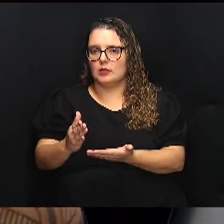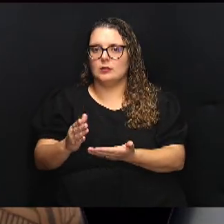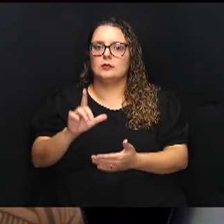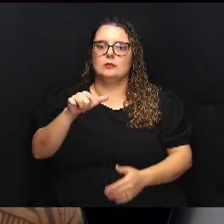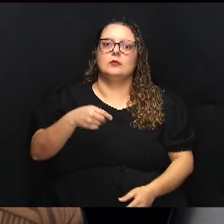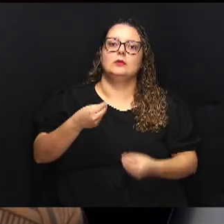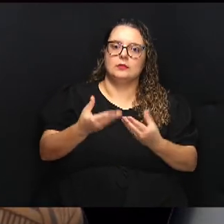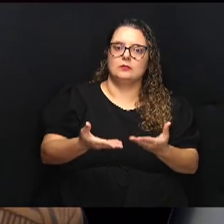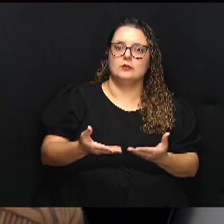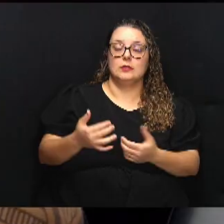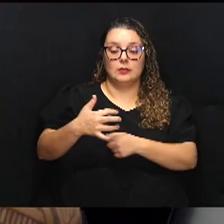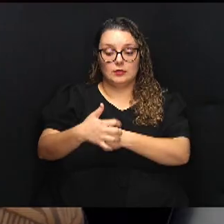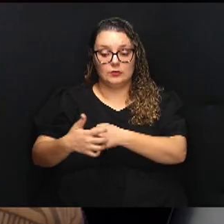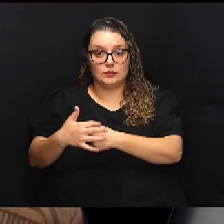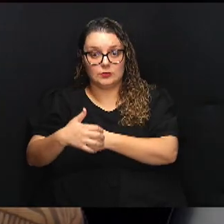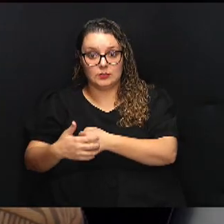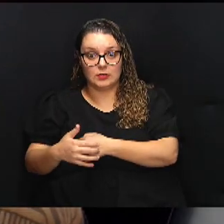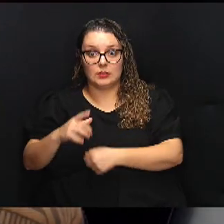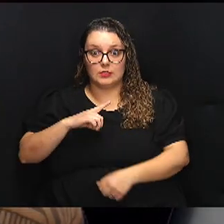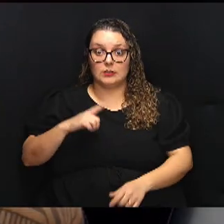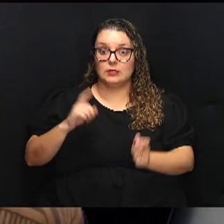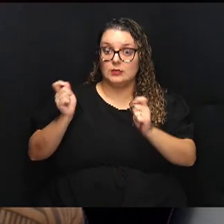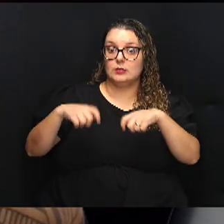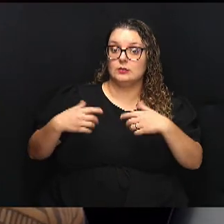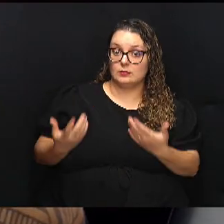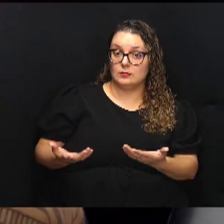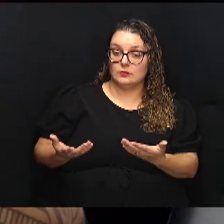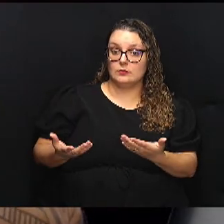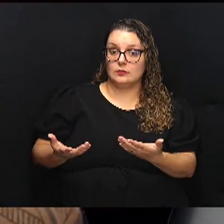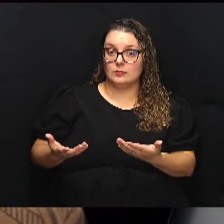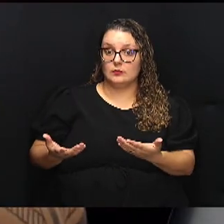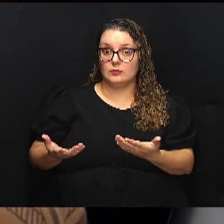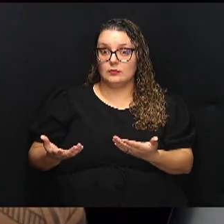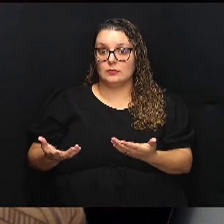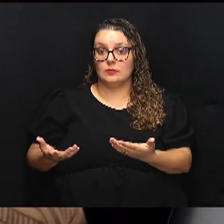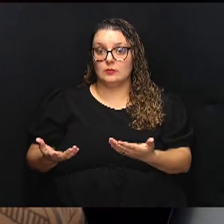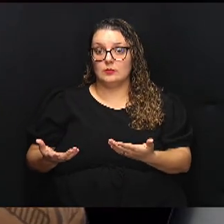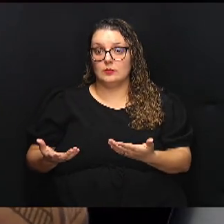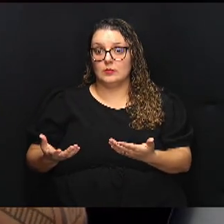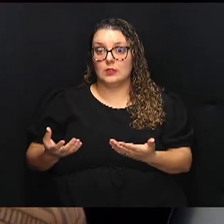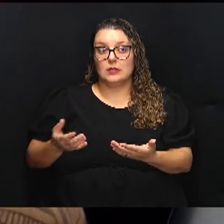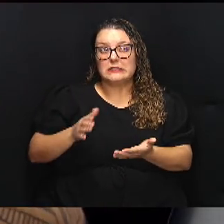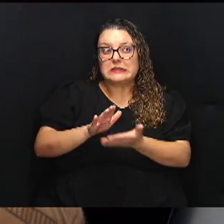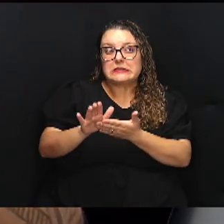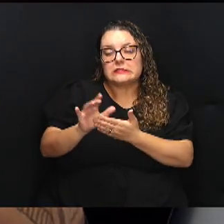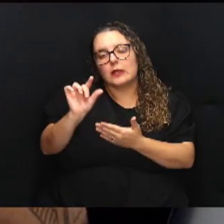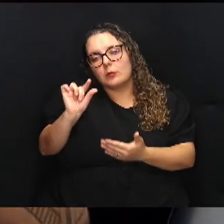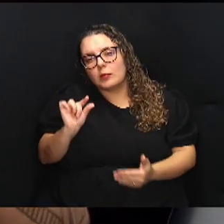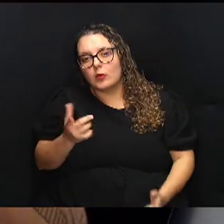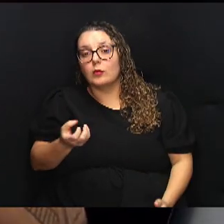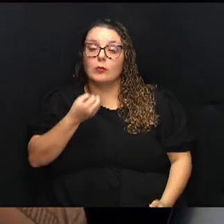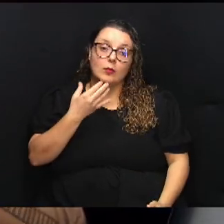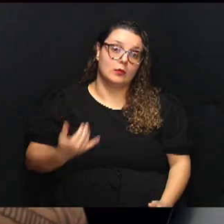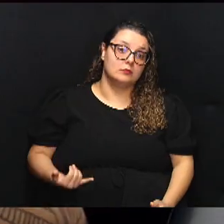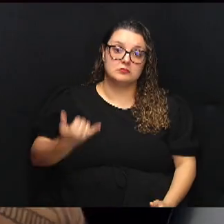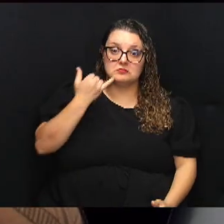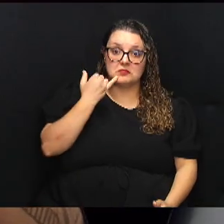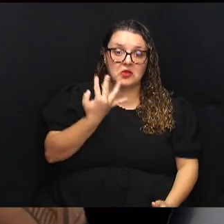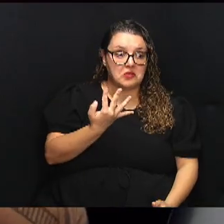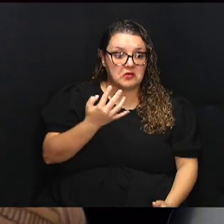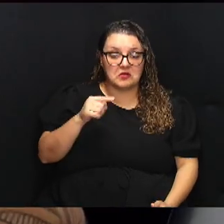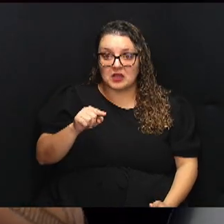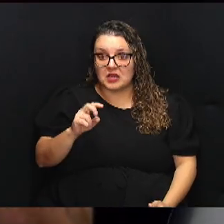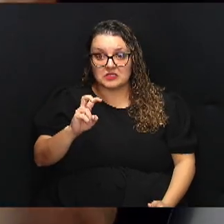E no digital, a gente tem essa possibilidade de, sem gastar quase nada, com um bom celular, você vai gastar uns 4, 5 mil